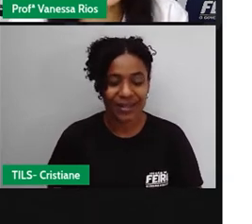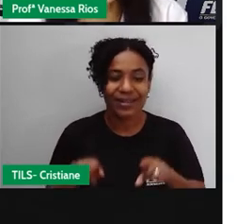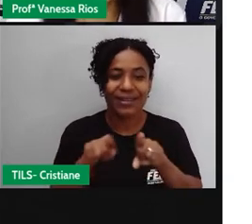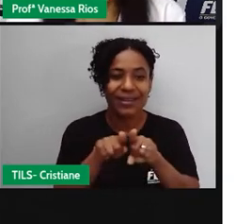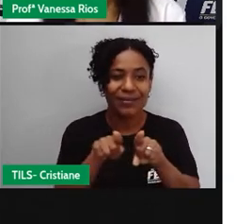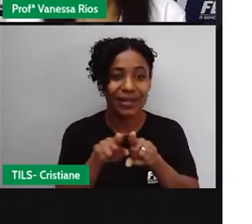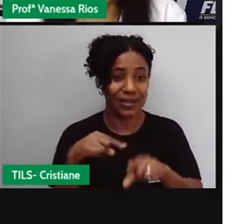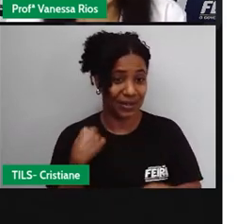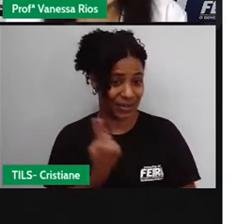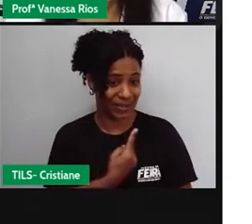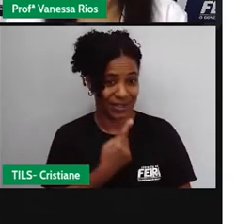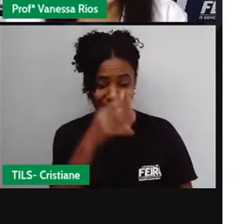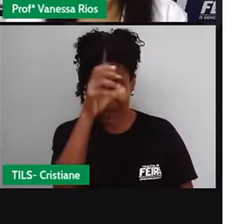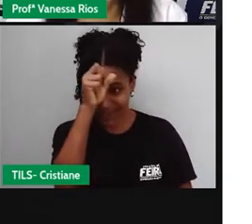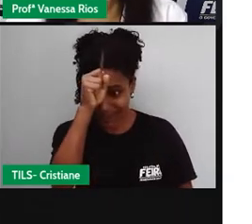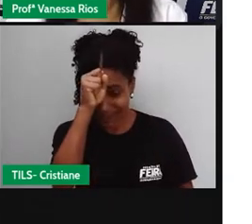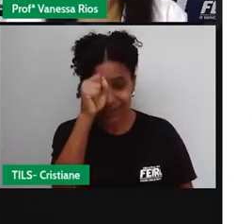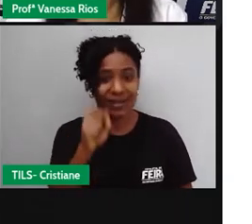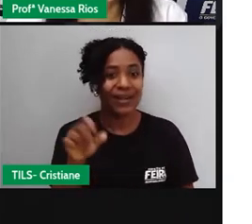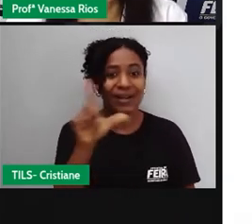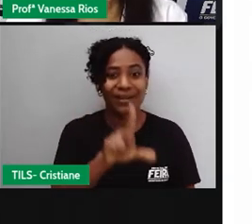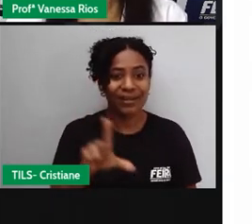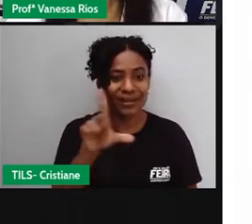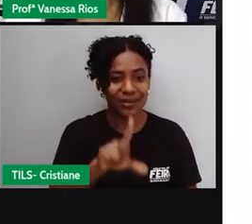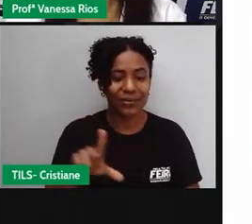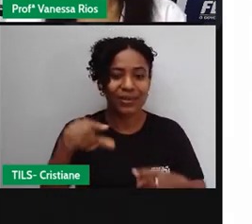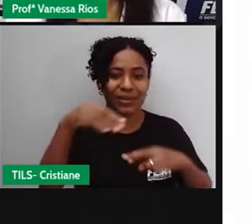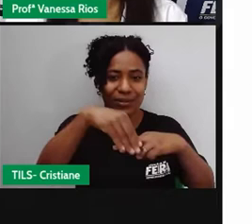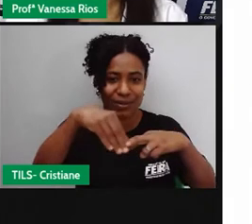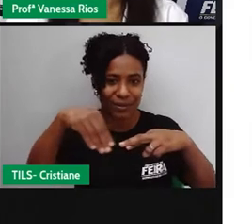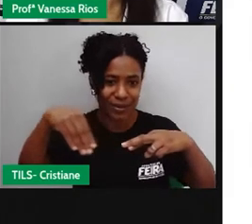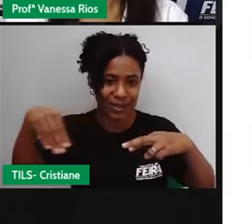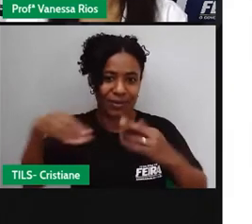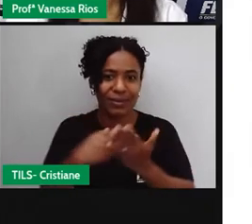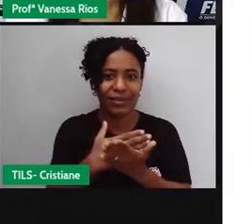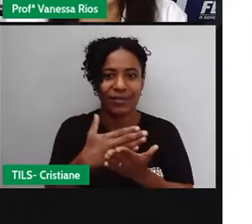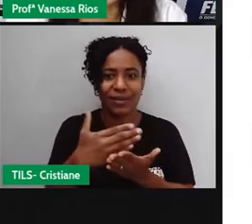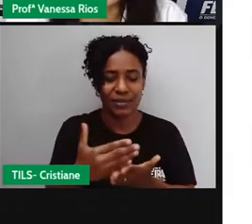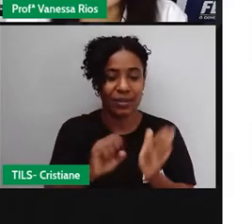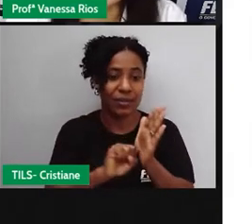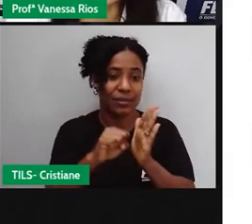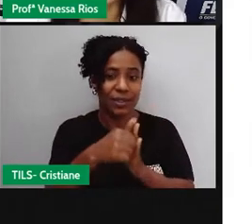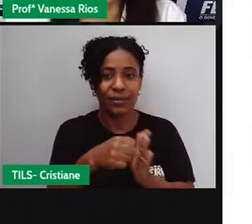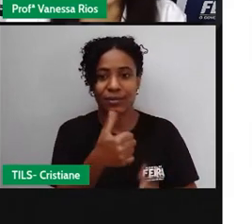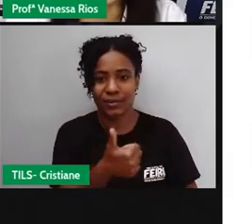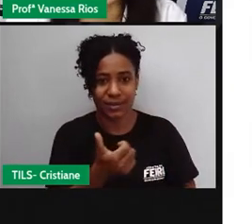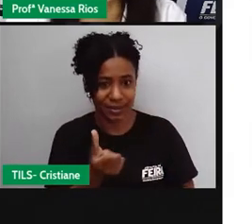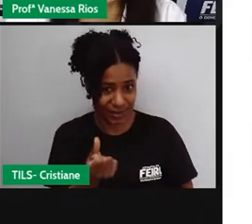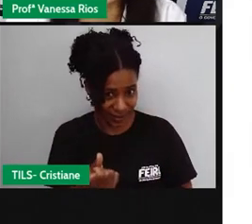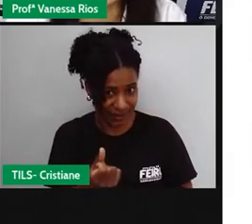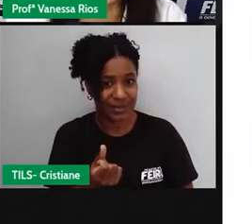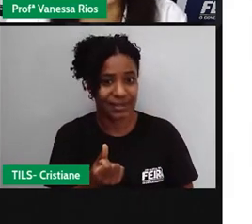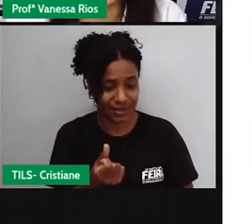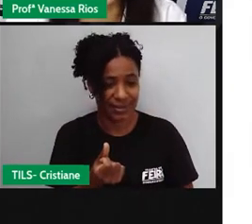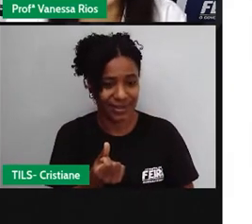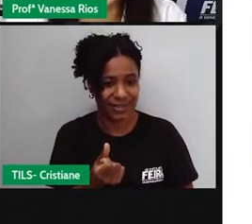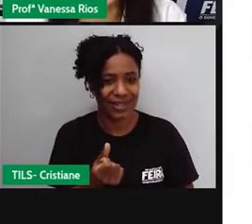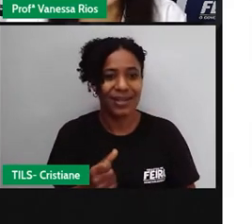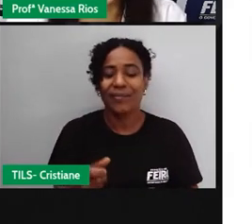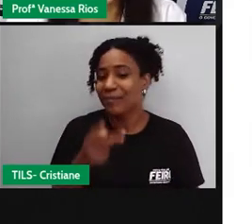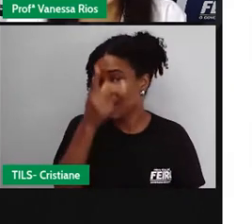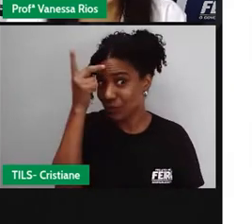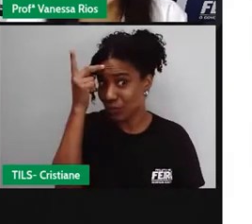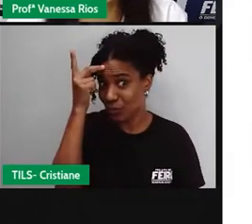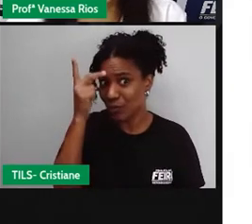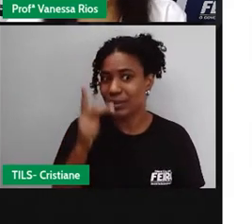também sobre isso. A literatura de cordel, ela teve início no século XVI, quando relatos feitos oralmente